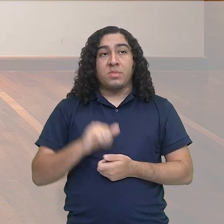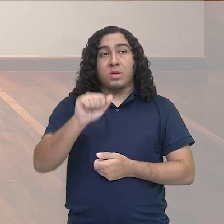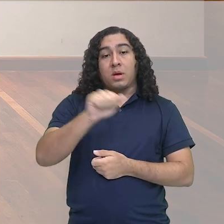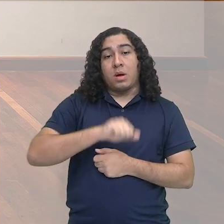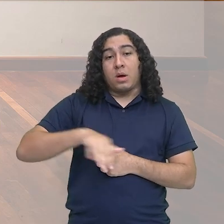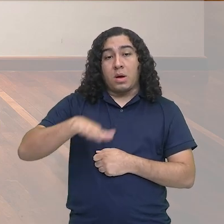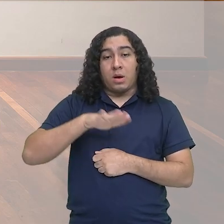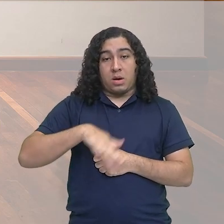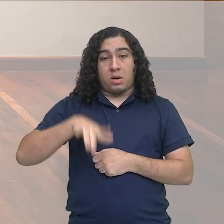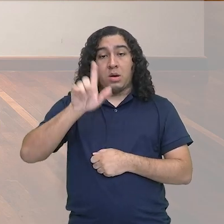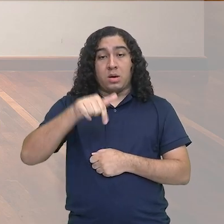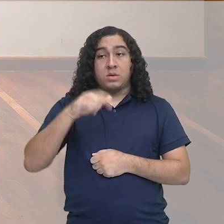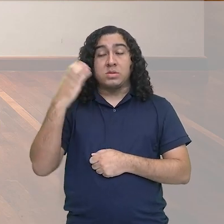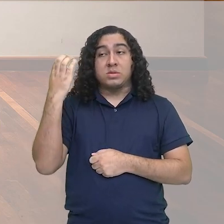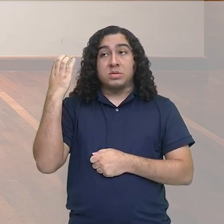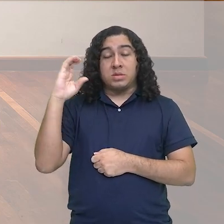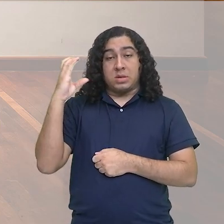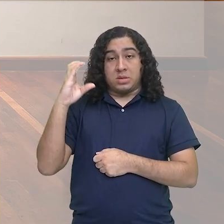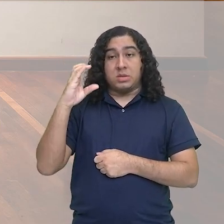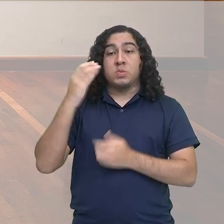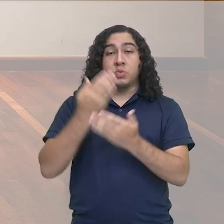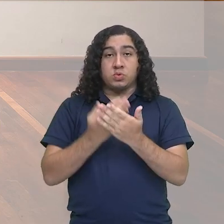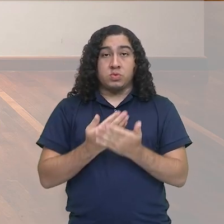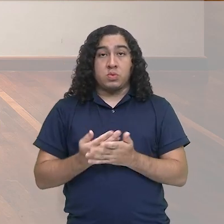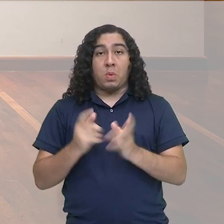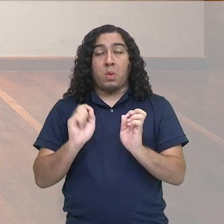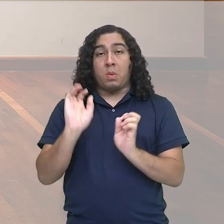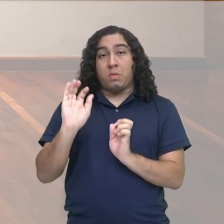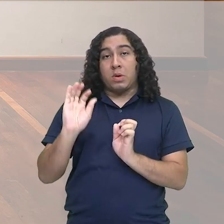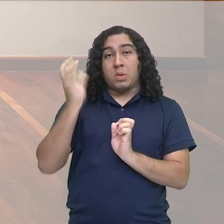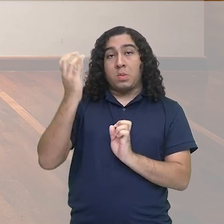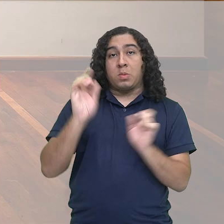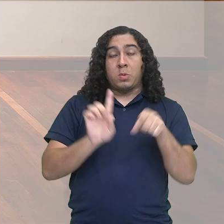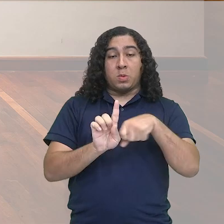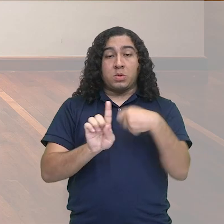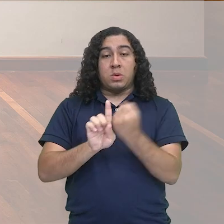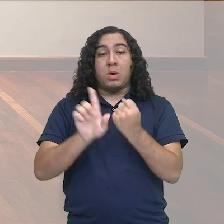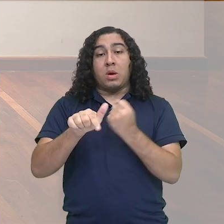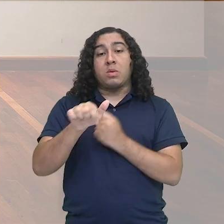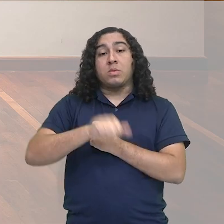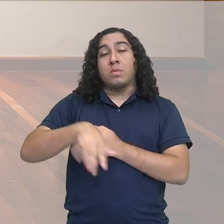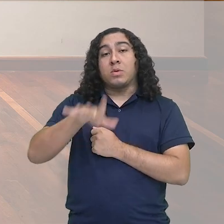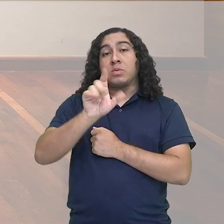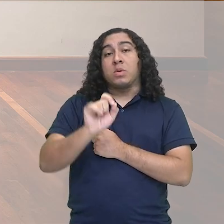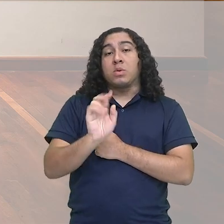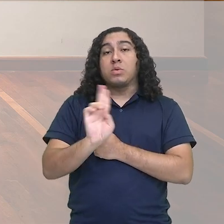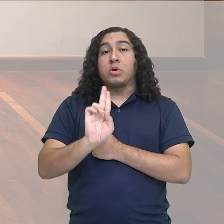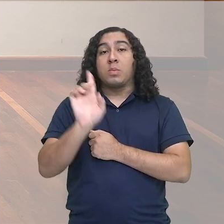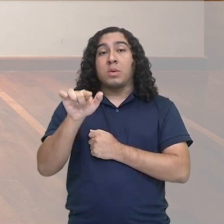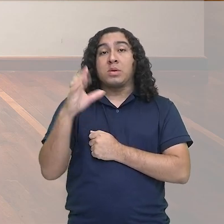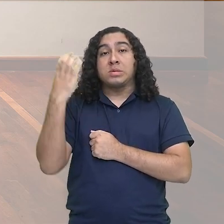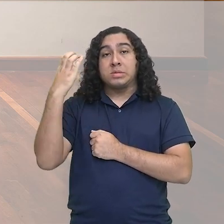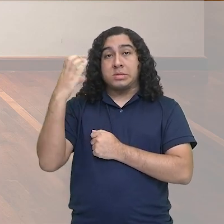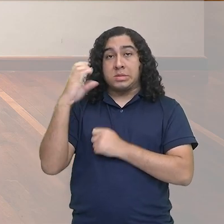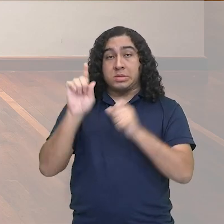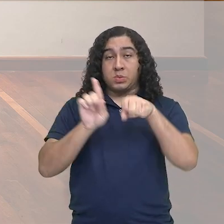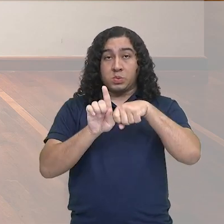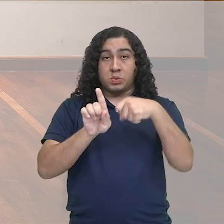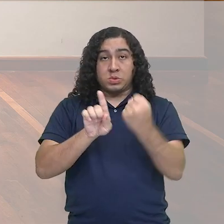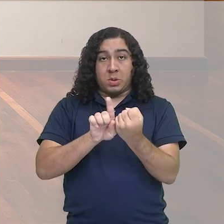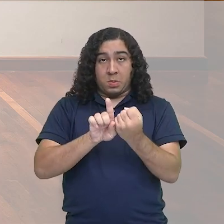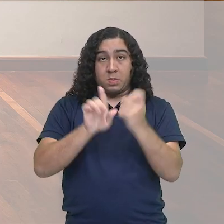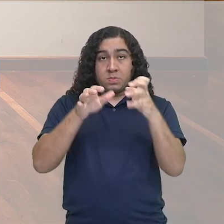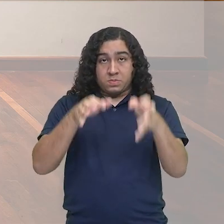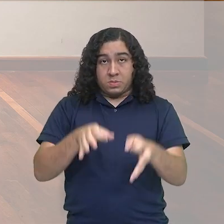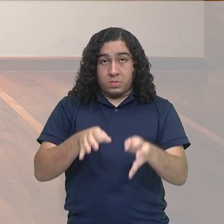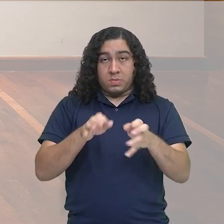da chamada ciência, que estuda os fenômenos sociais, é o campo das chamadas ciências sociais,